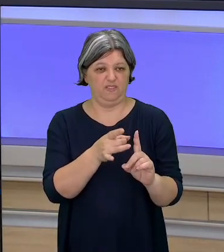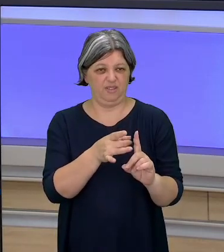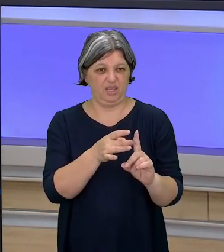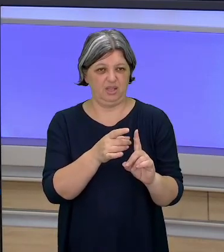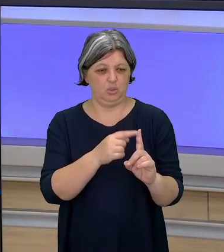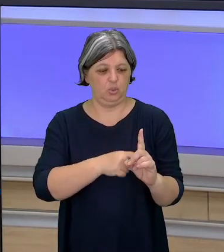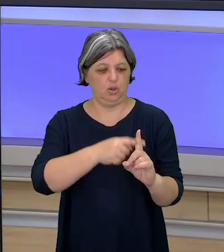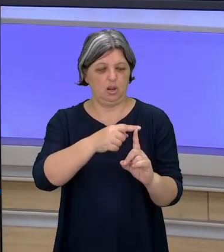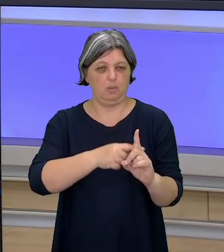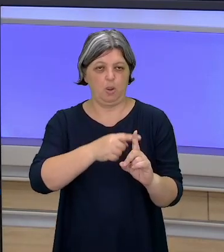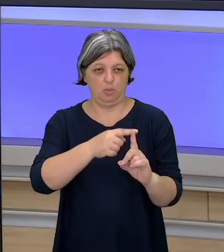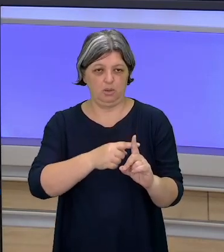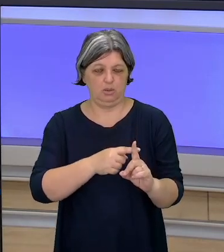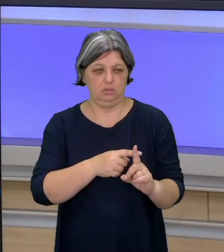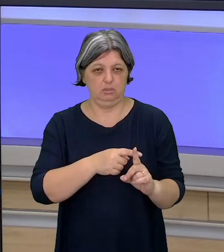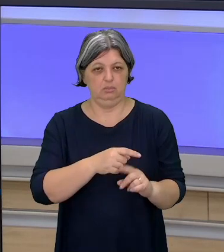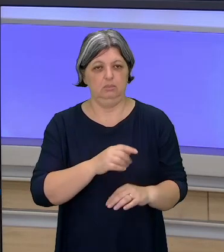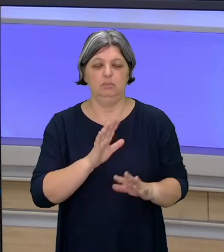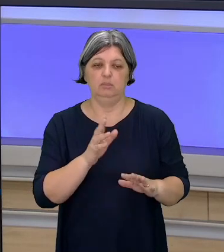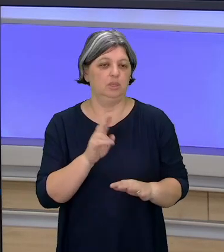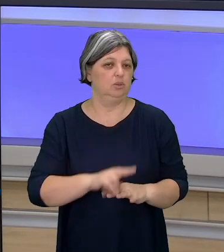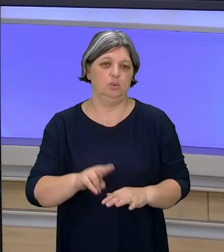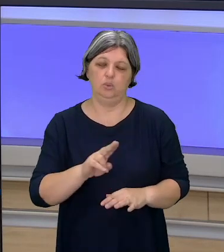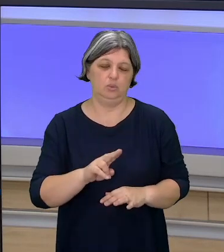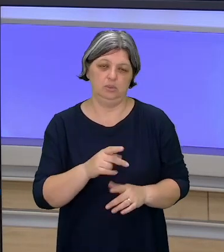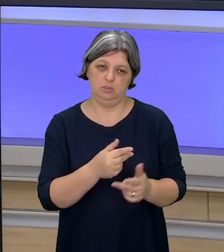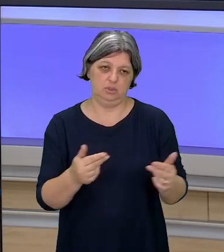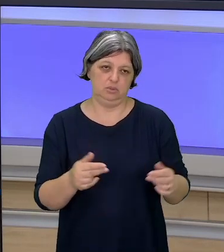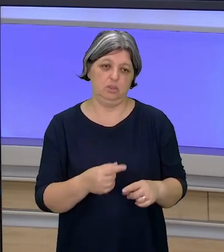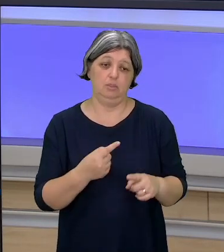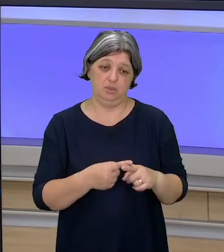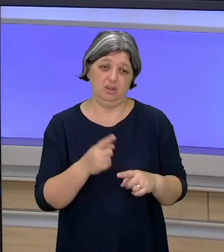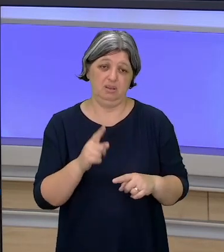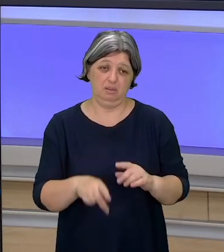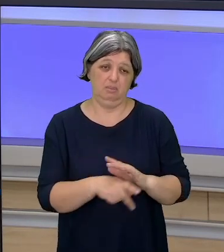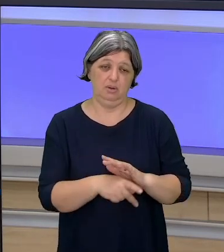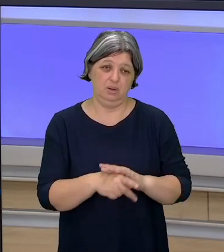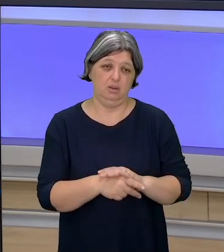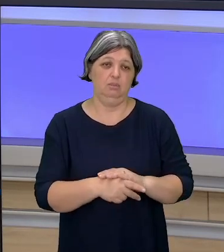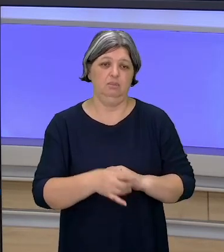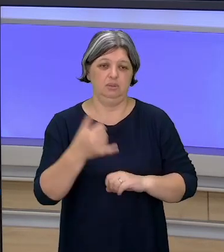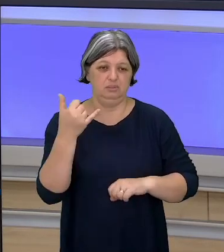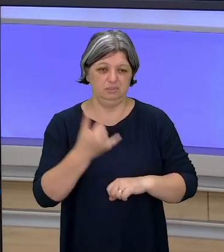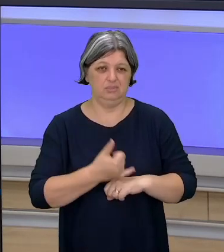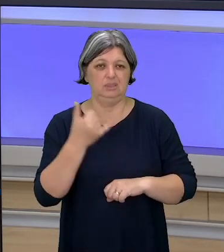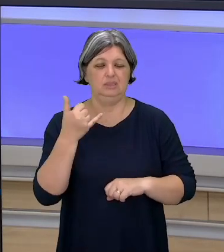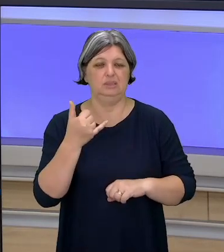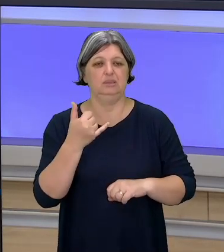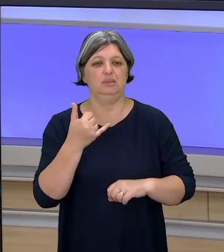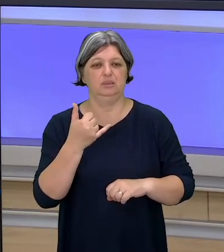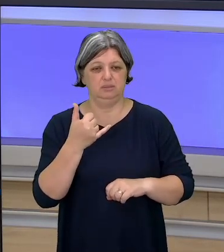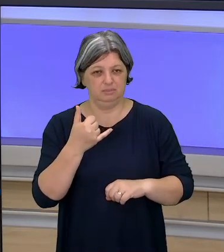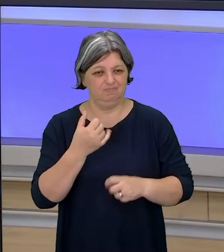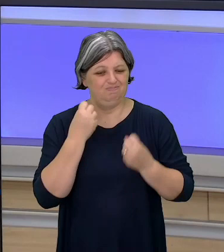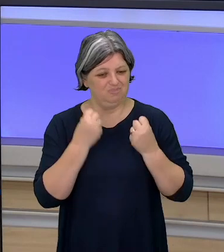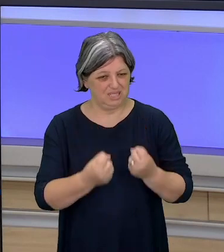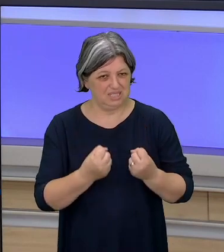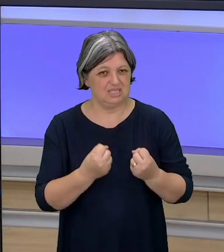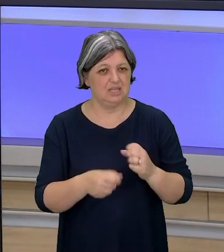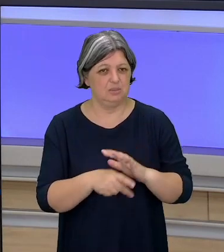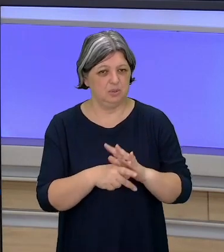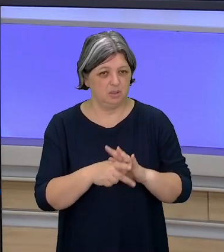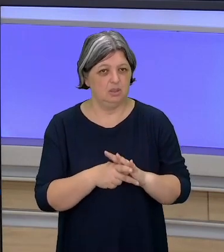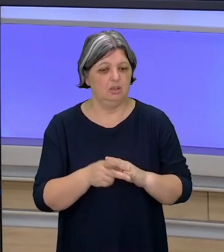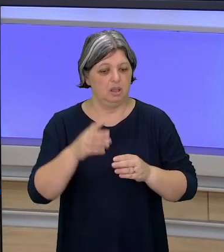o mercúrio ele não é mais utilizado para essas coisas justamente porque ele é um metal pesado, cancerígeno, e metais pesados se acumulam no